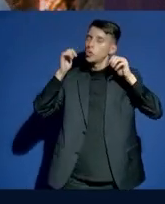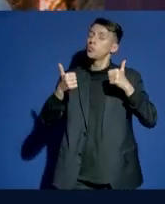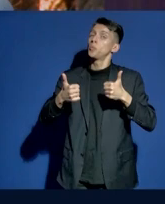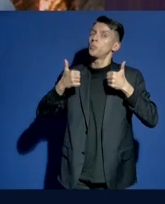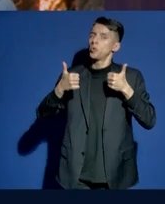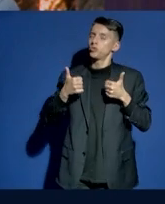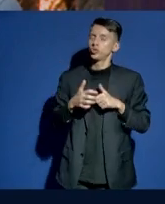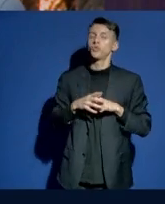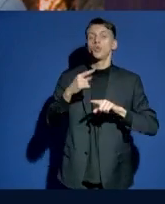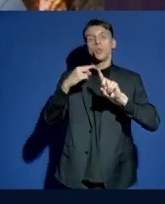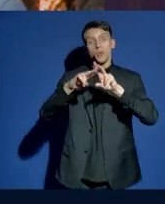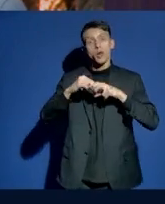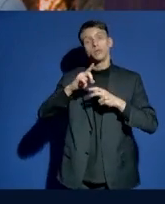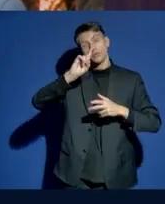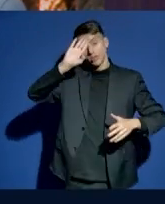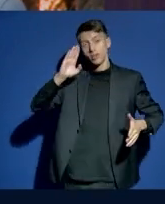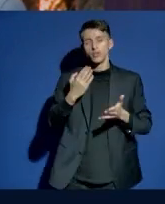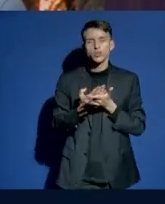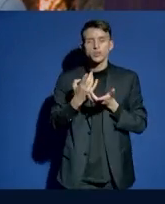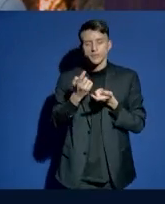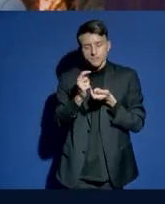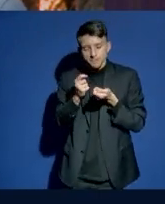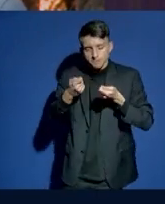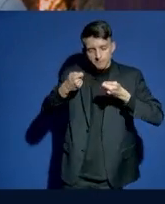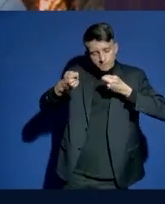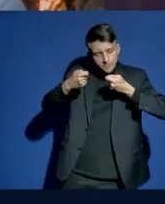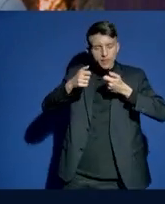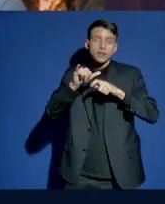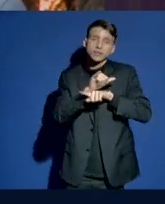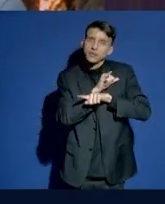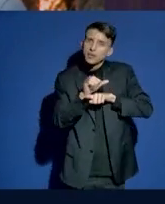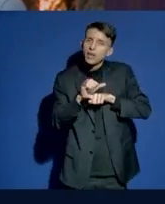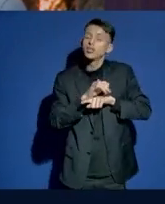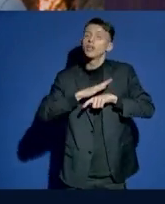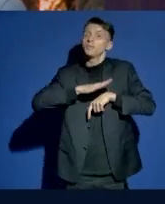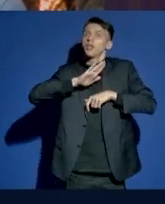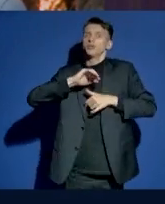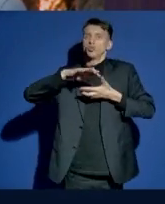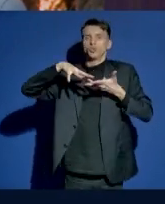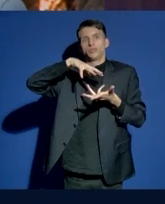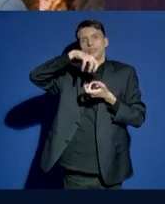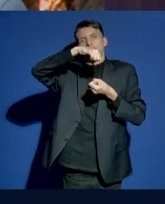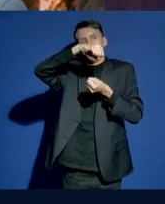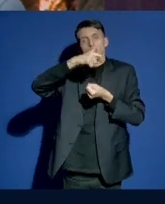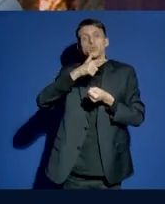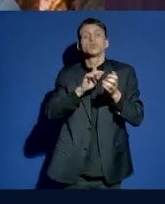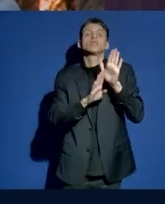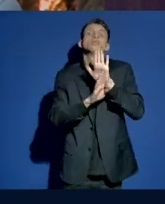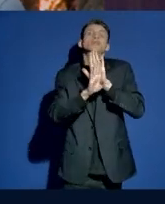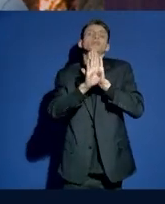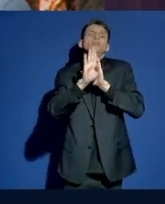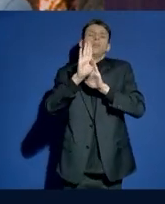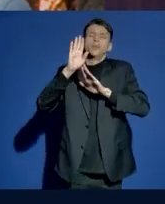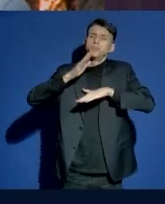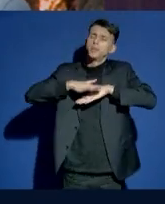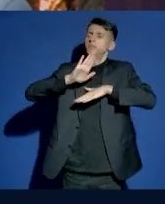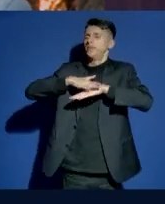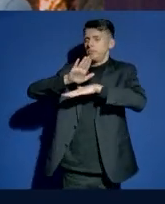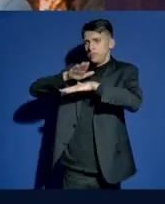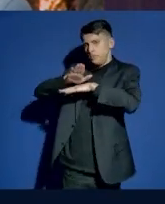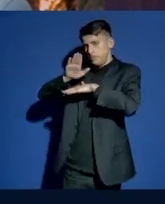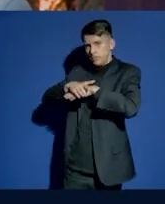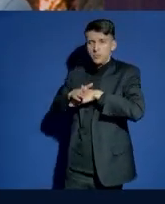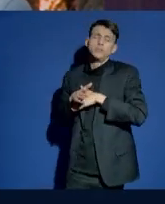gente tem uma crença justamente em manejos mais sustentáveis e levar uma rentabilidade com um aumento de produtividade também para os